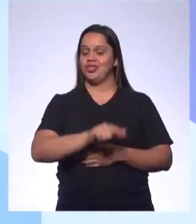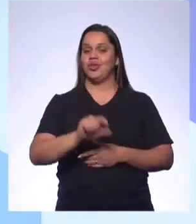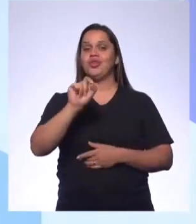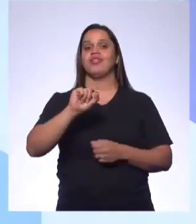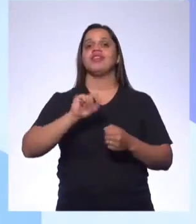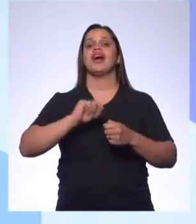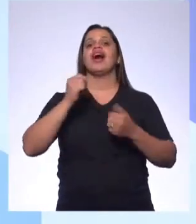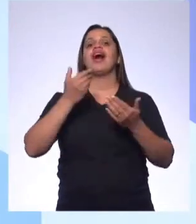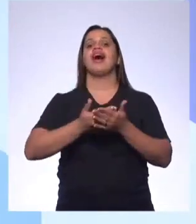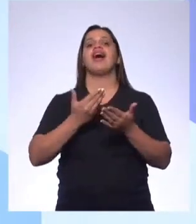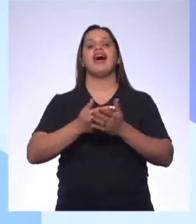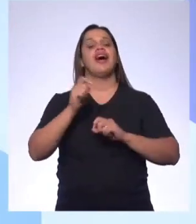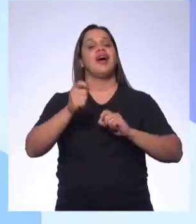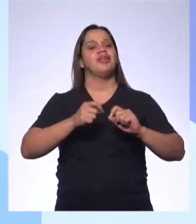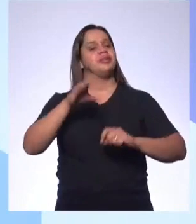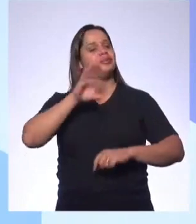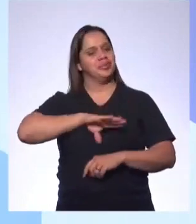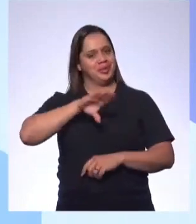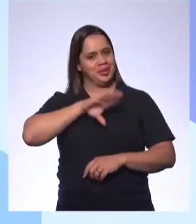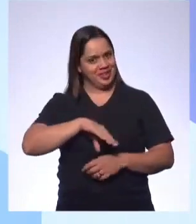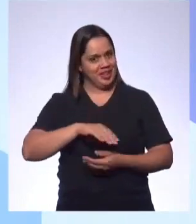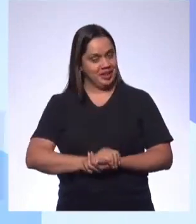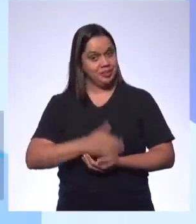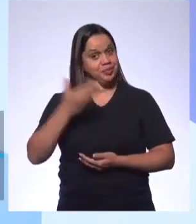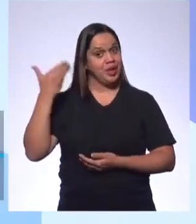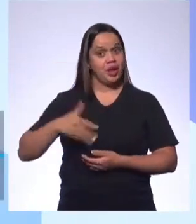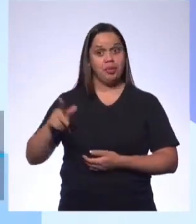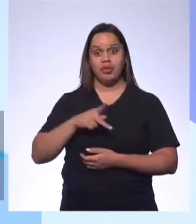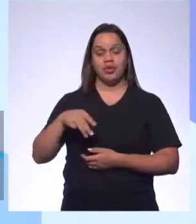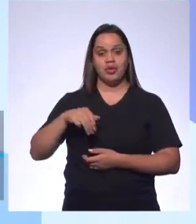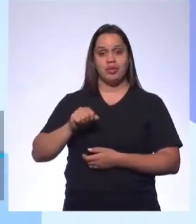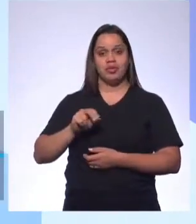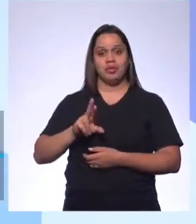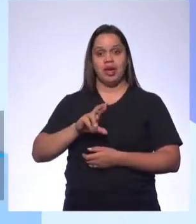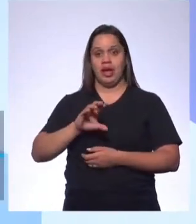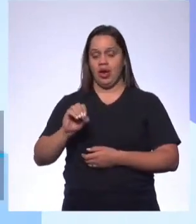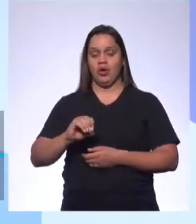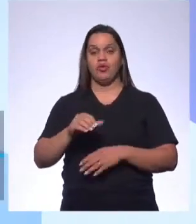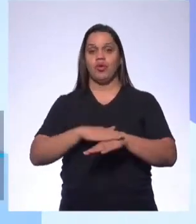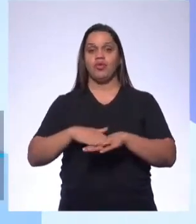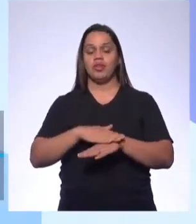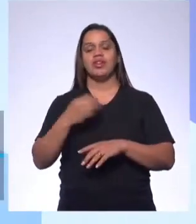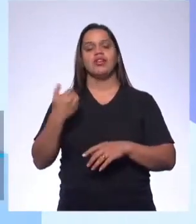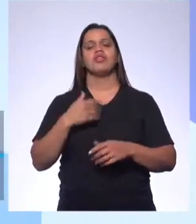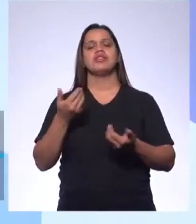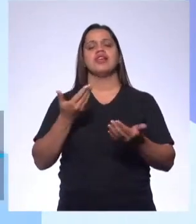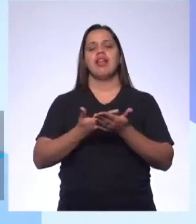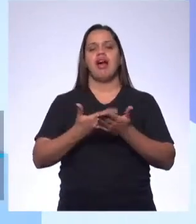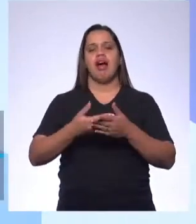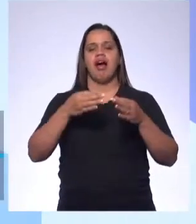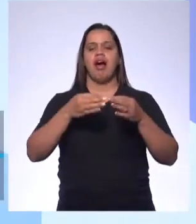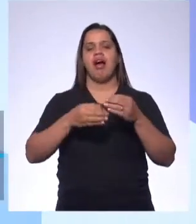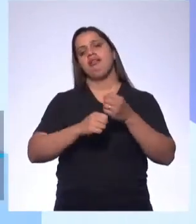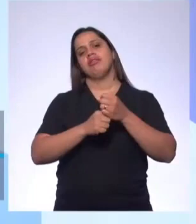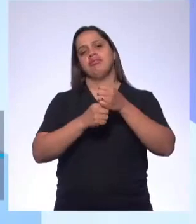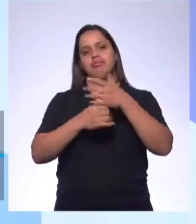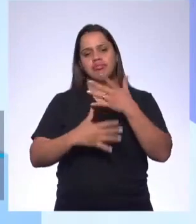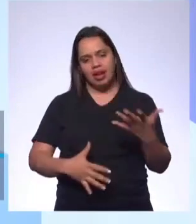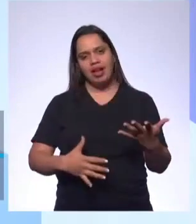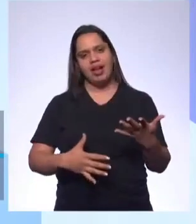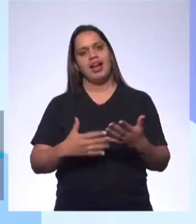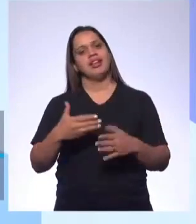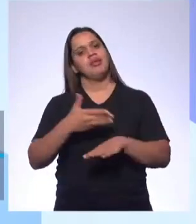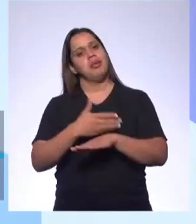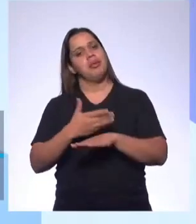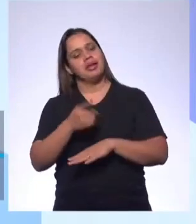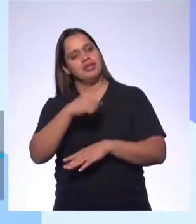uma aula de língua portuguesa. Eu sou o professor Mauro Marcel e vou conversar com vocês ao longo da aula, participar com vocês com o chat,